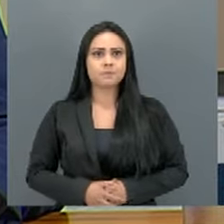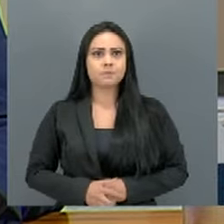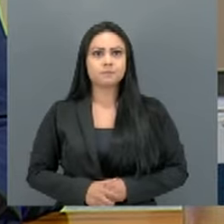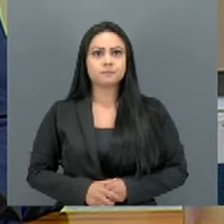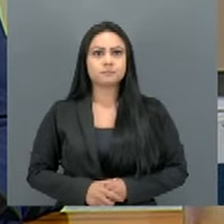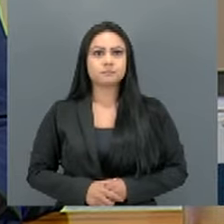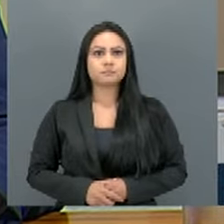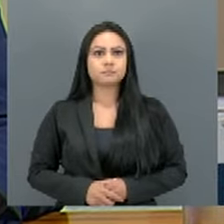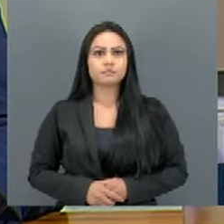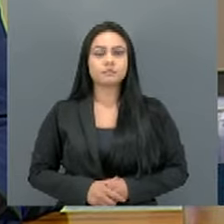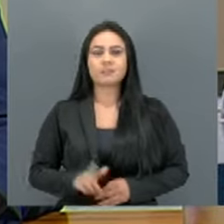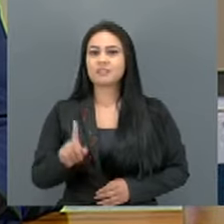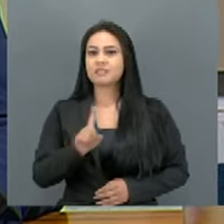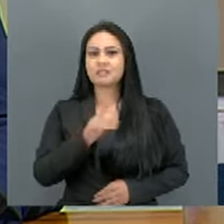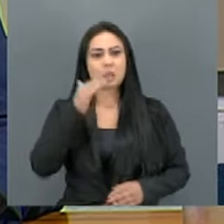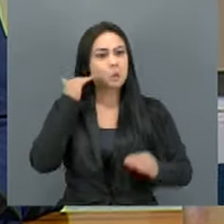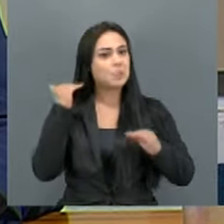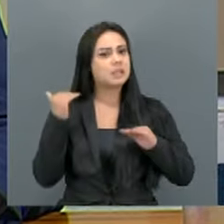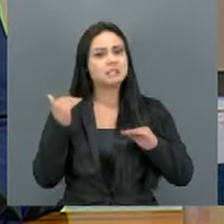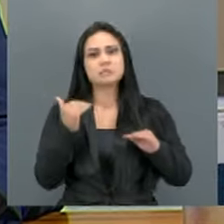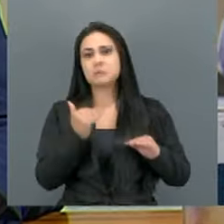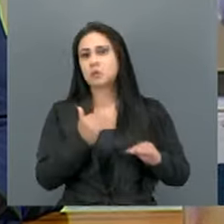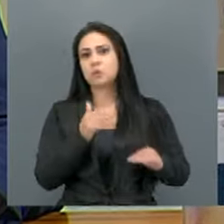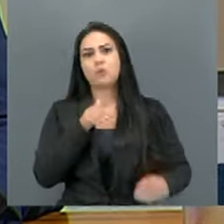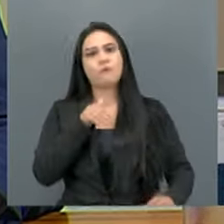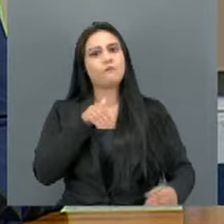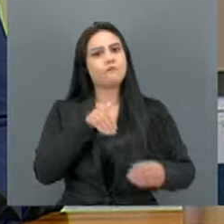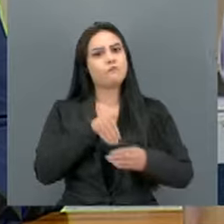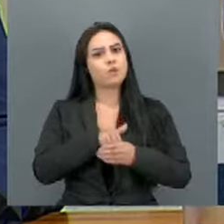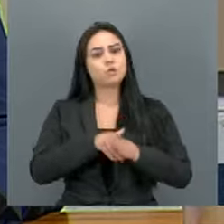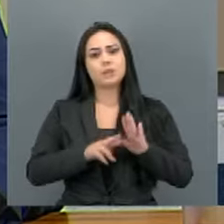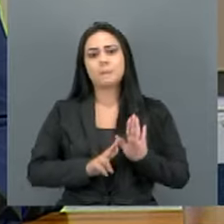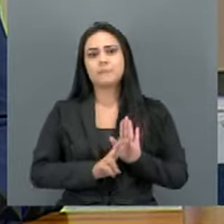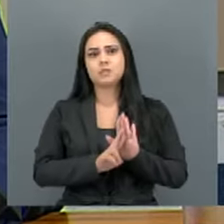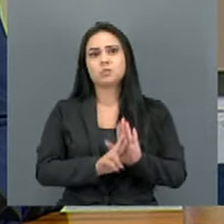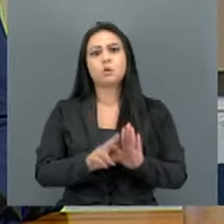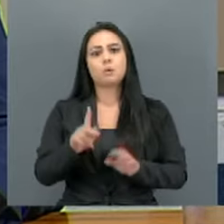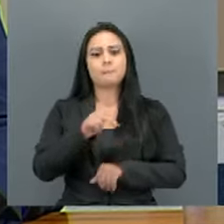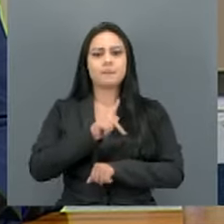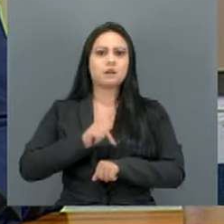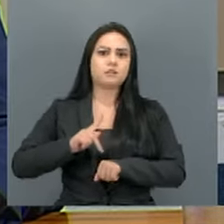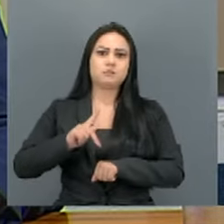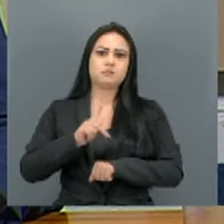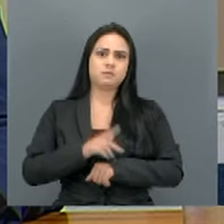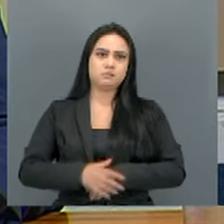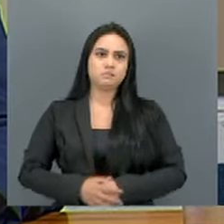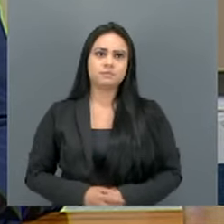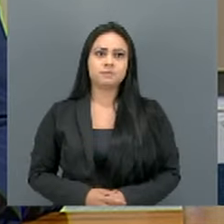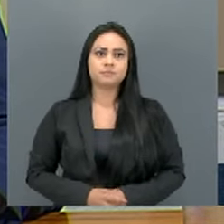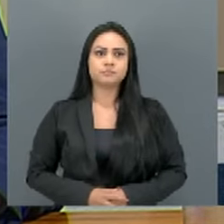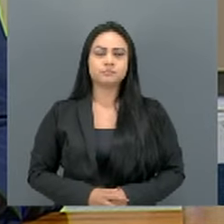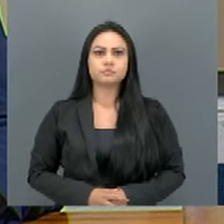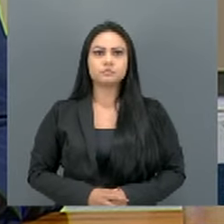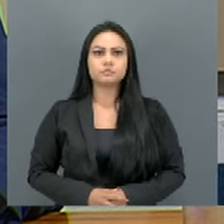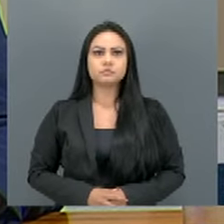que não respeitou o voto que representa o nosso país,